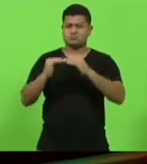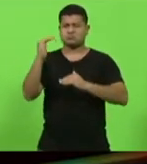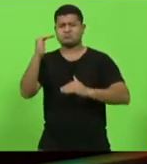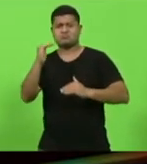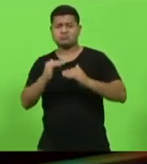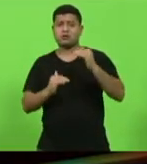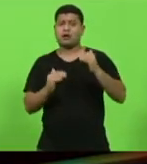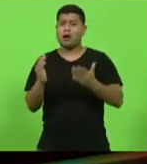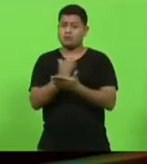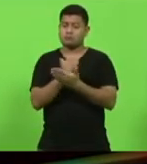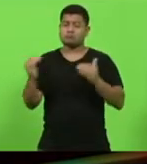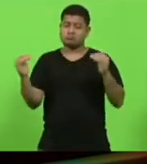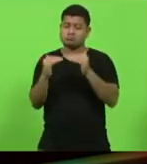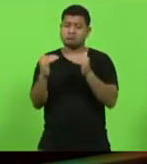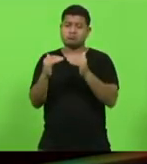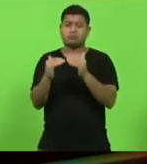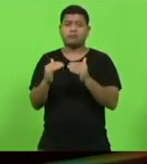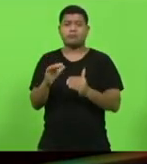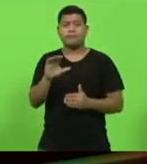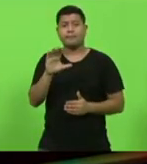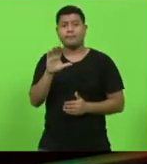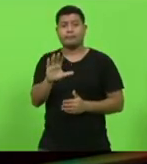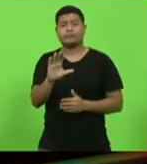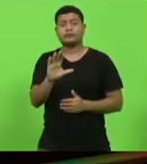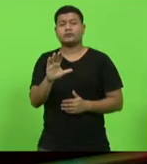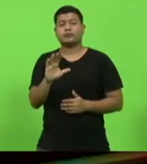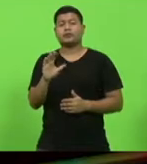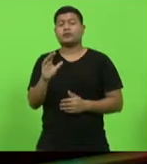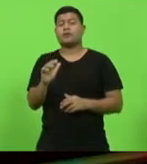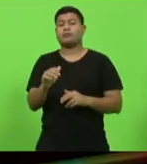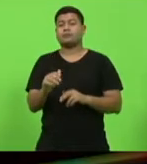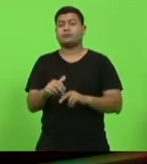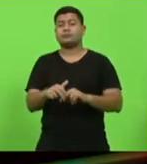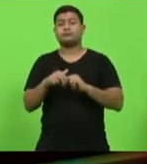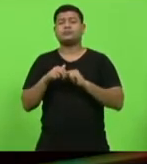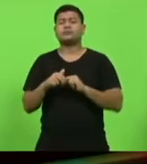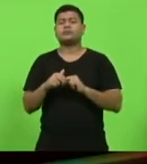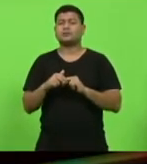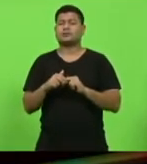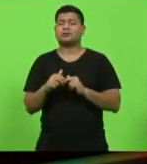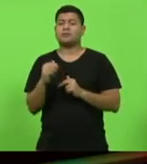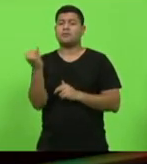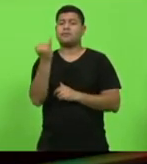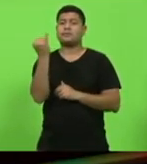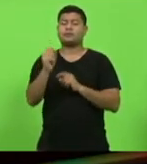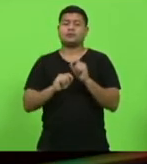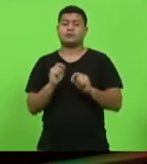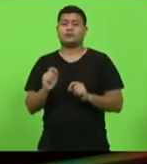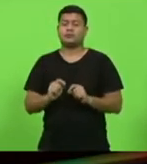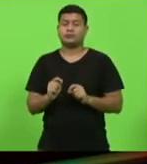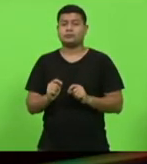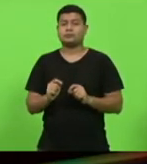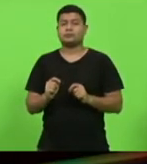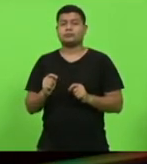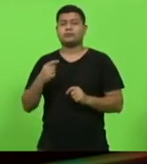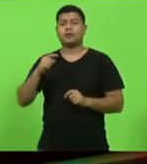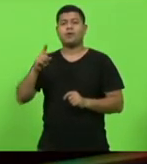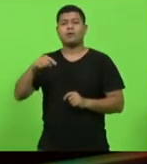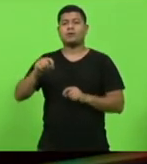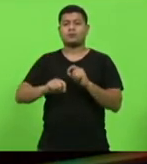convergências Ah e por isso é importante o que não seja ou não abre